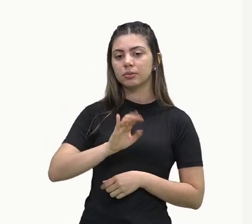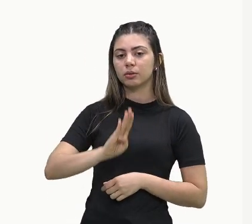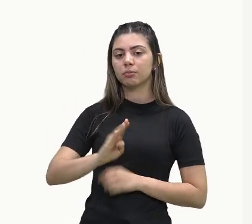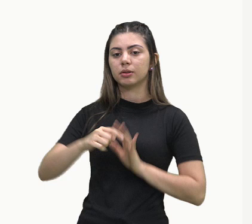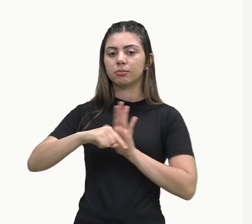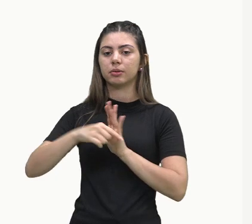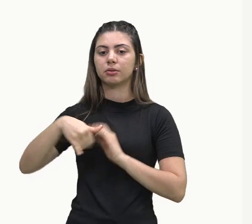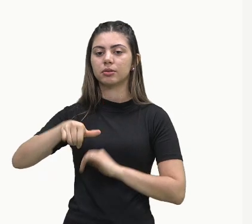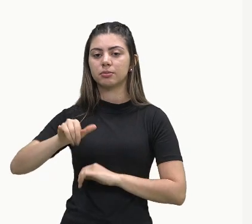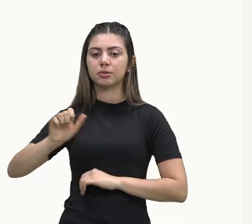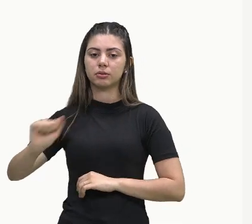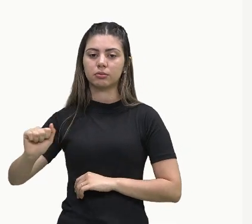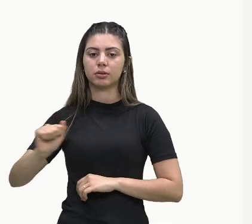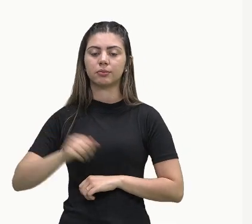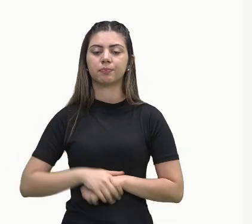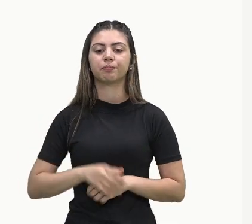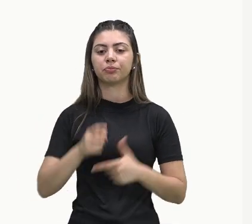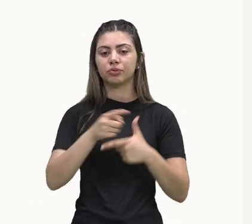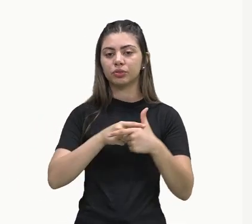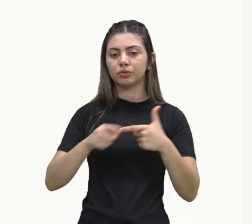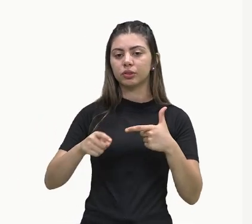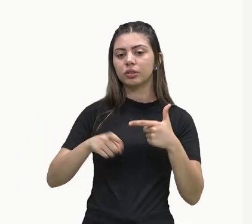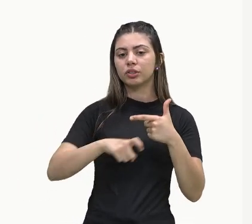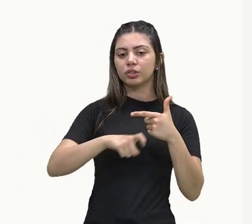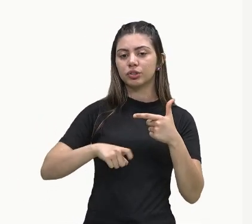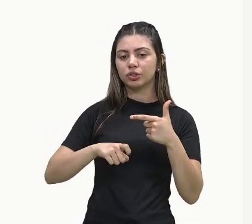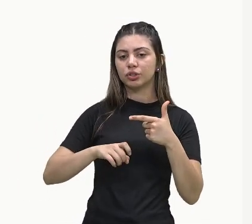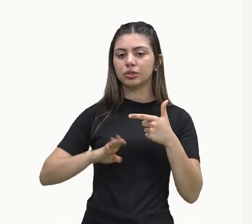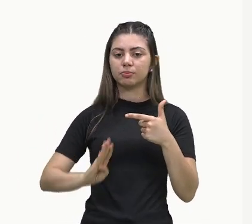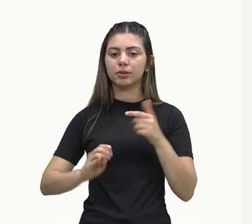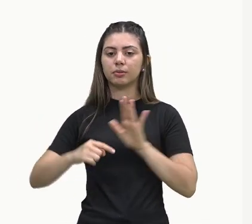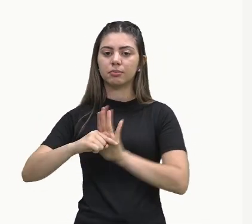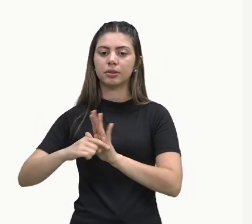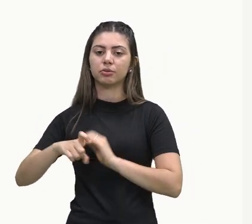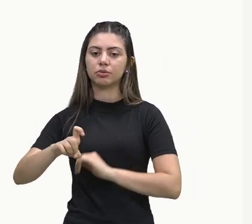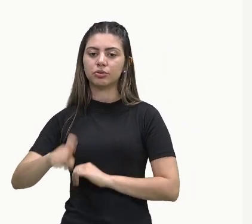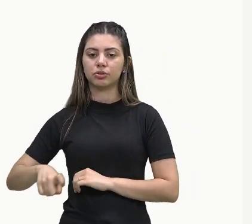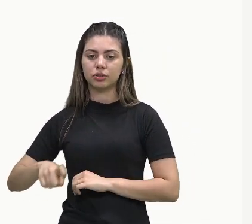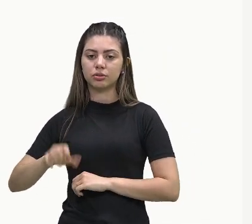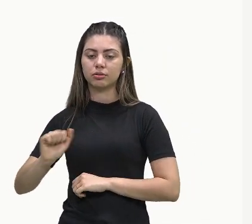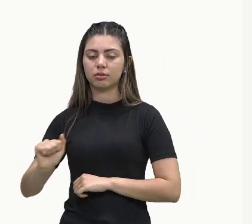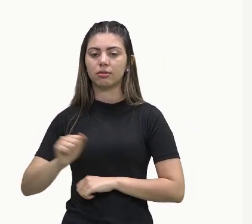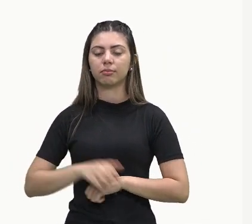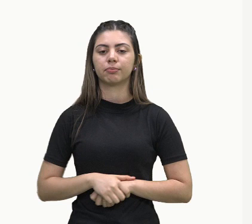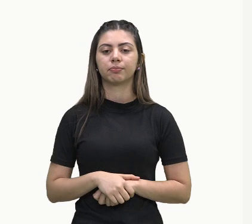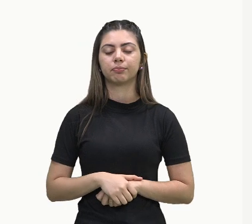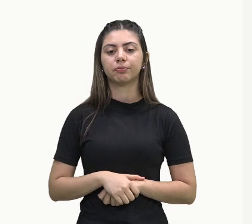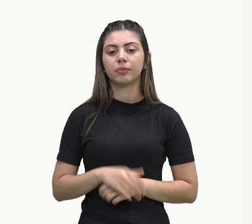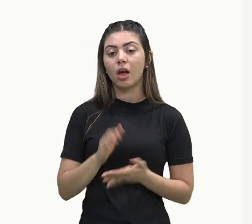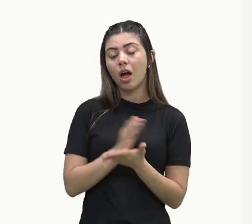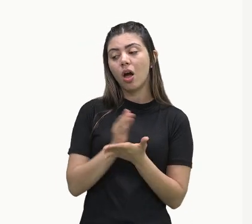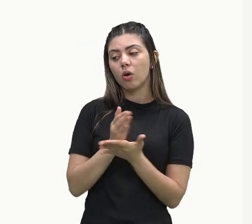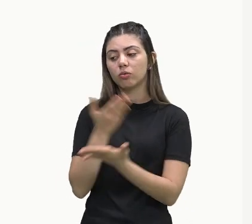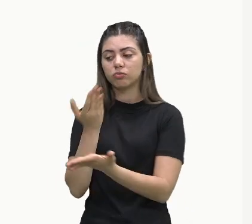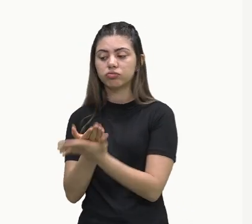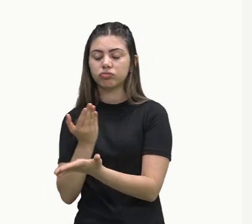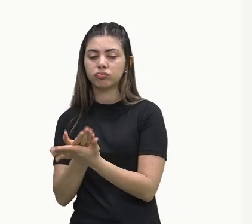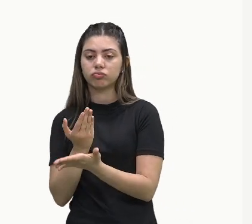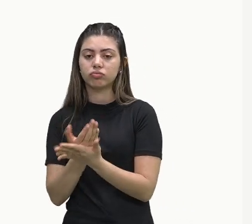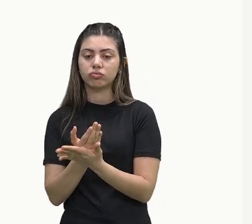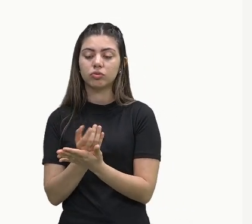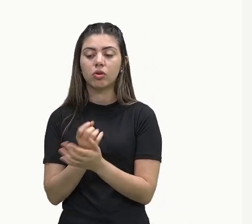Y A dividido por XB - xa alguns autores né